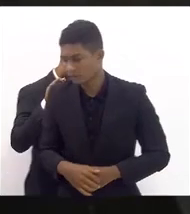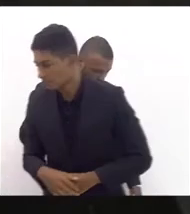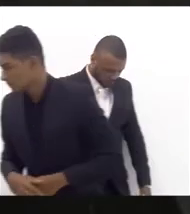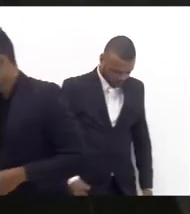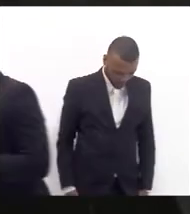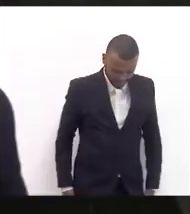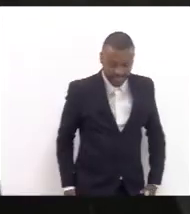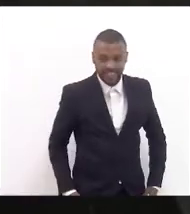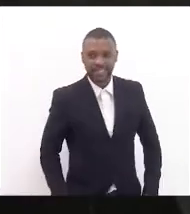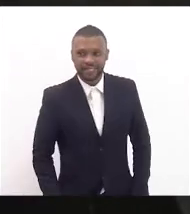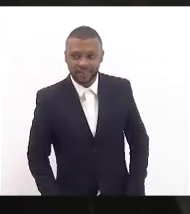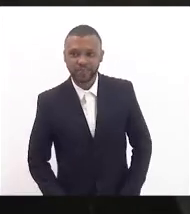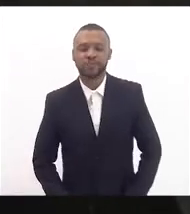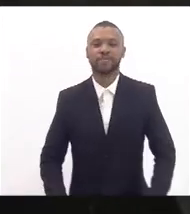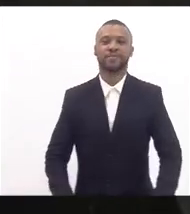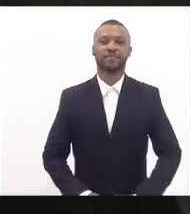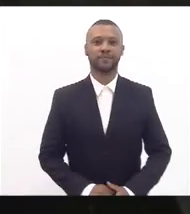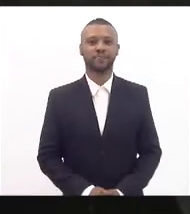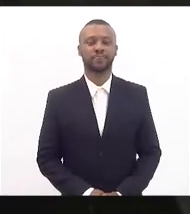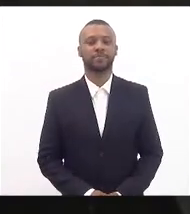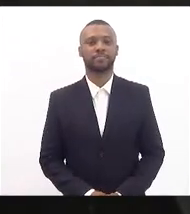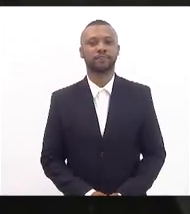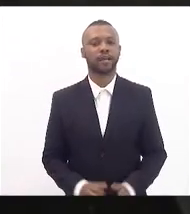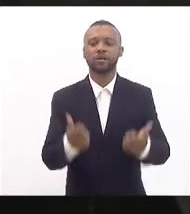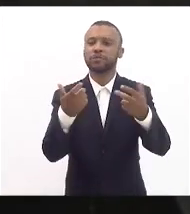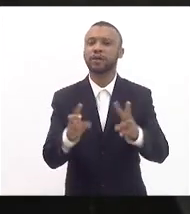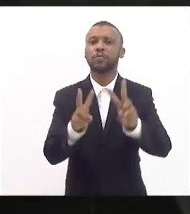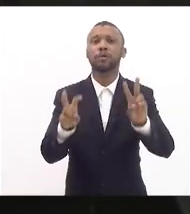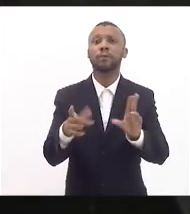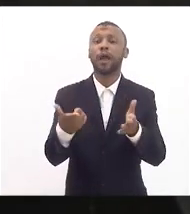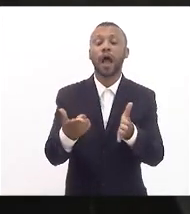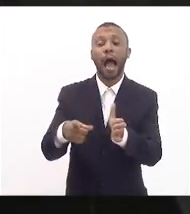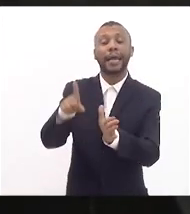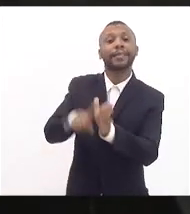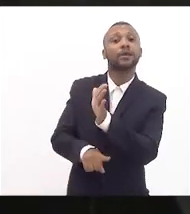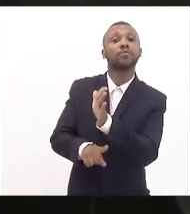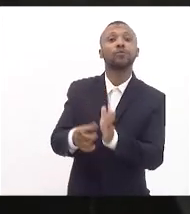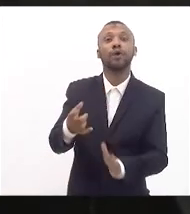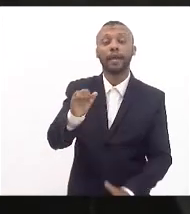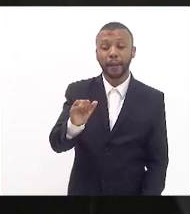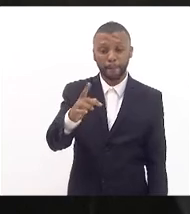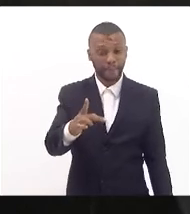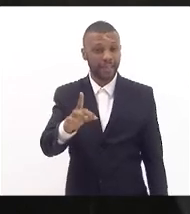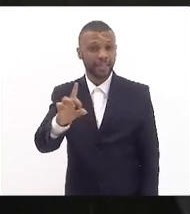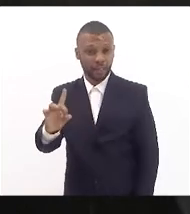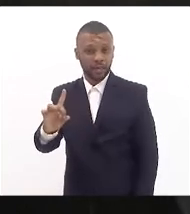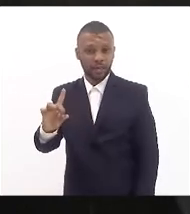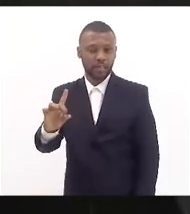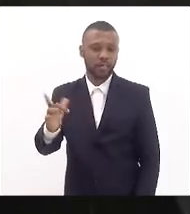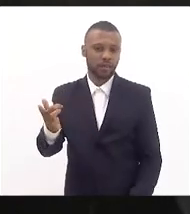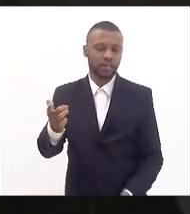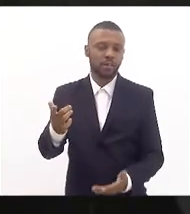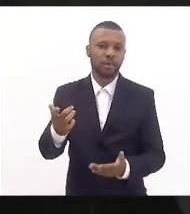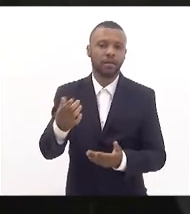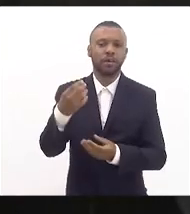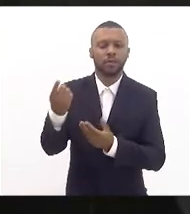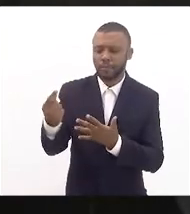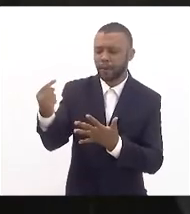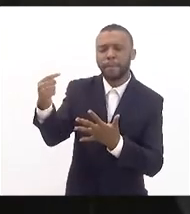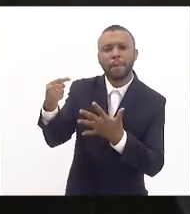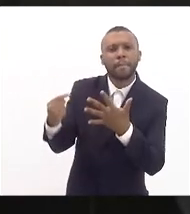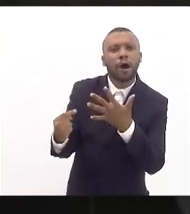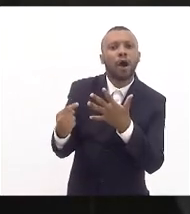da questão da isenção do imposto de transmissão, o ITD, não é? Para que essas questões